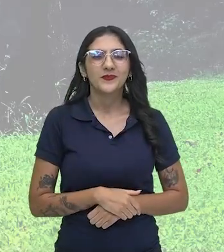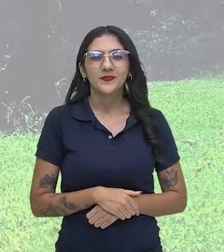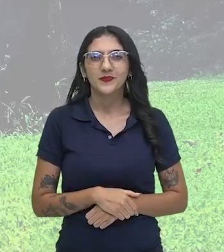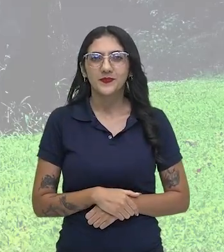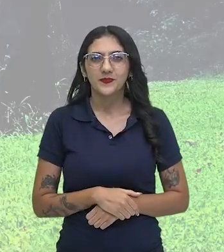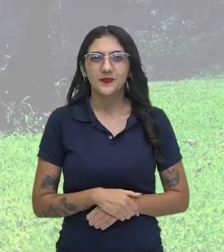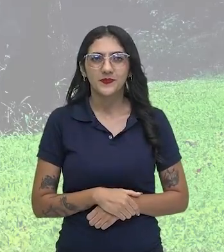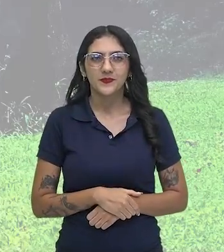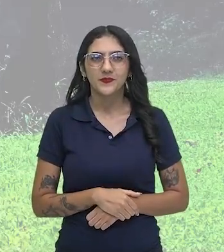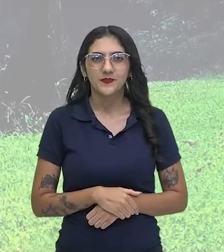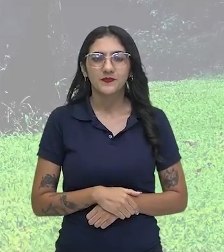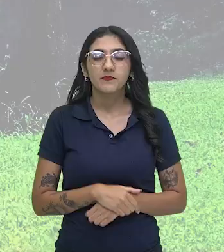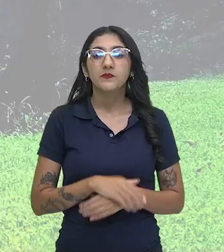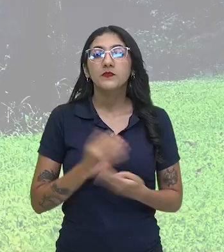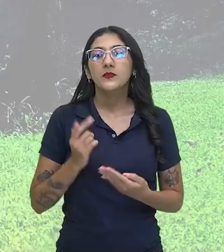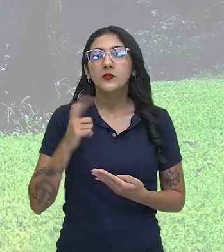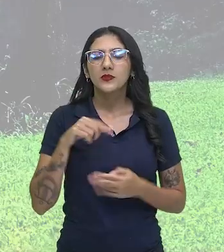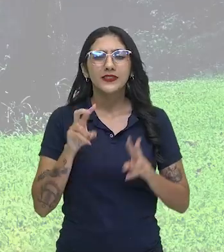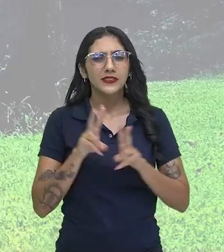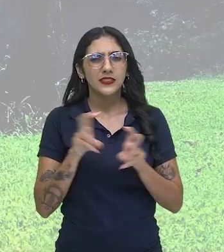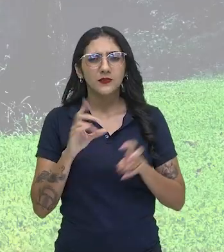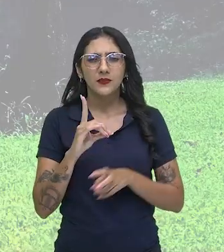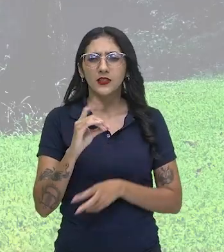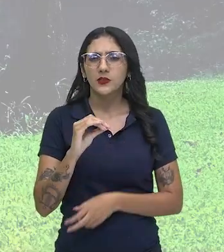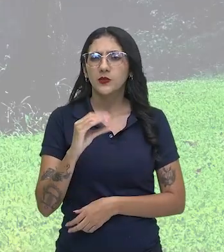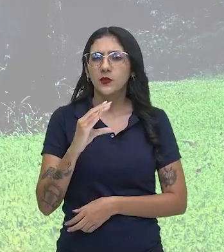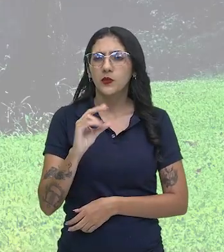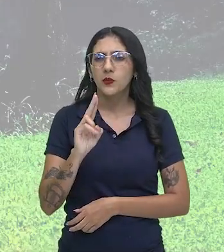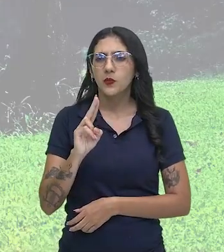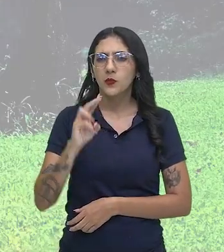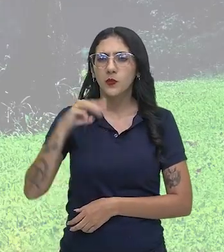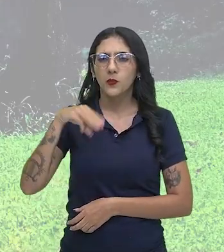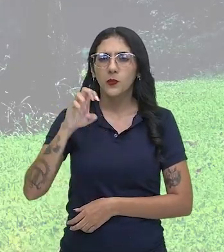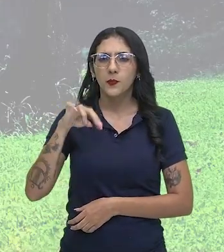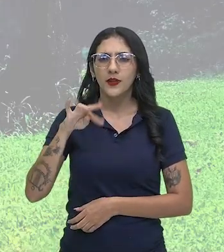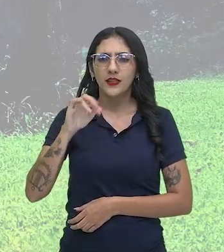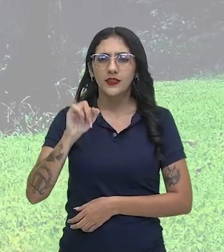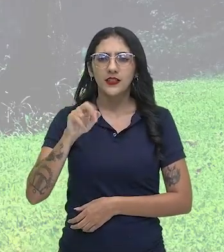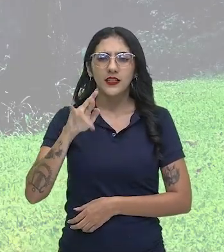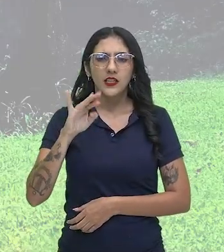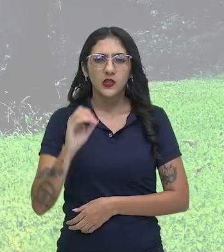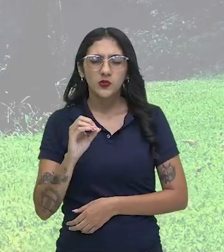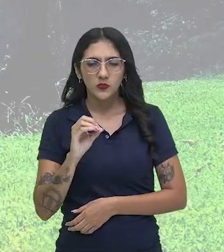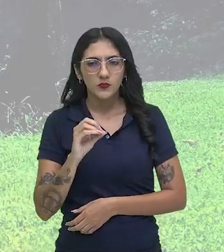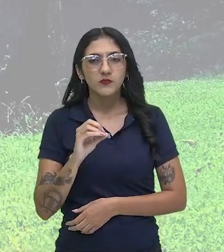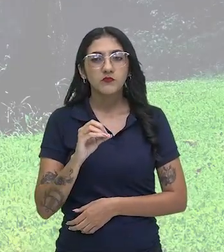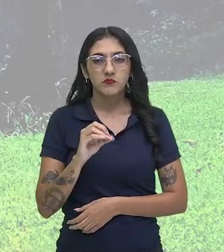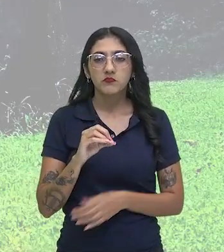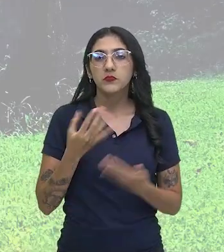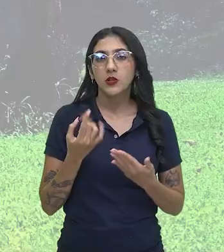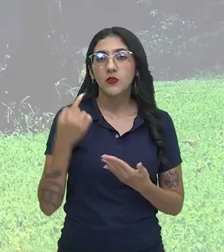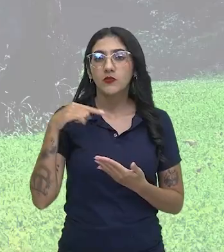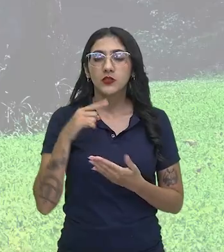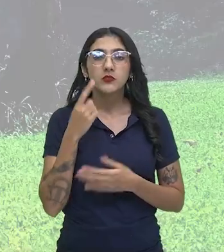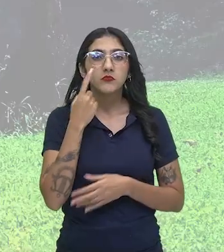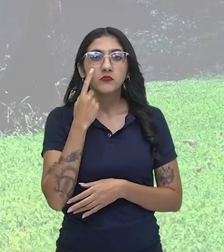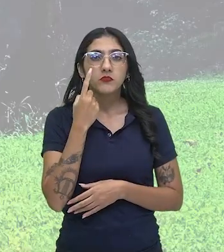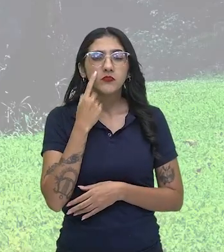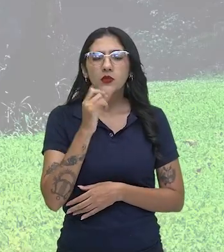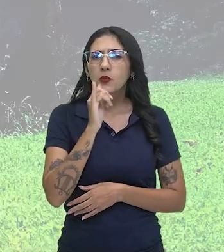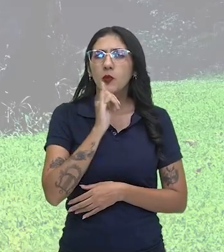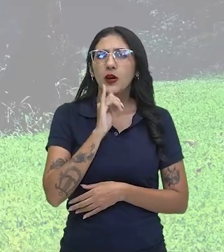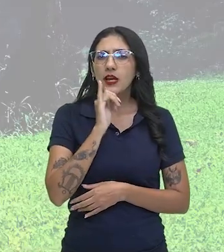E por falar em documentário, que a gente está falando tanto sobre isso, né? Nada melhor do que vocês poderem visualizar um exemplo